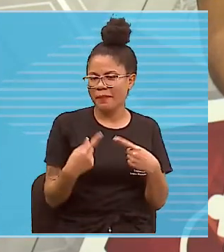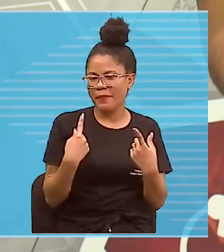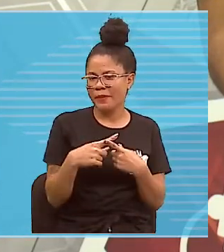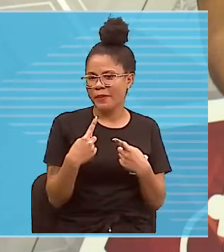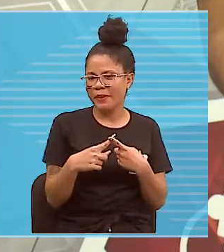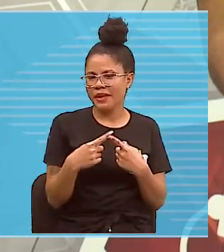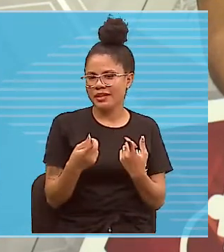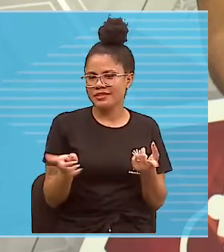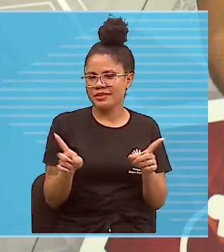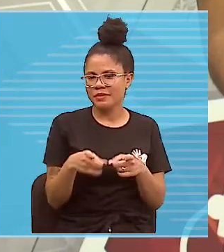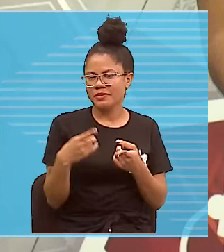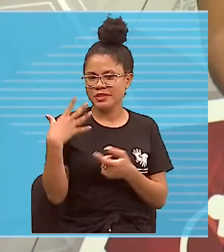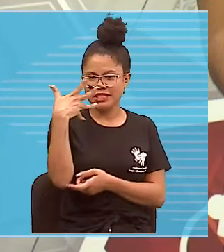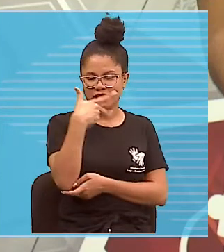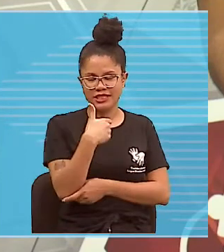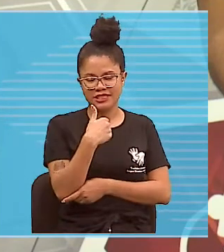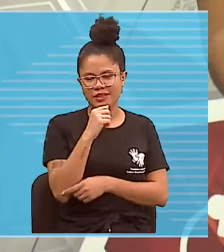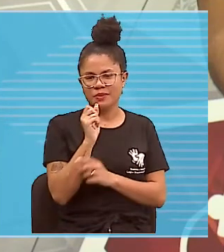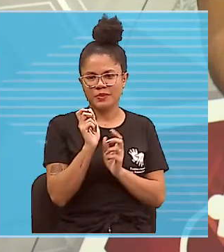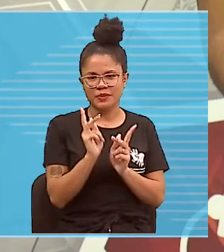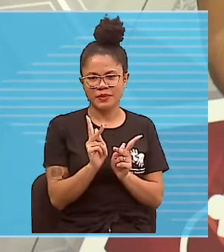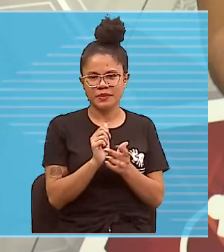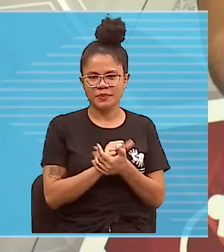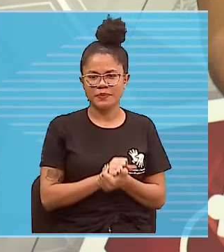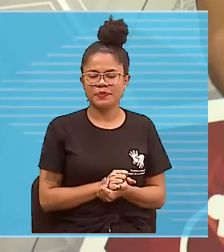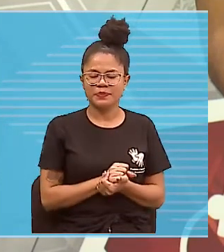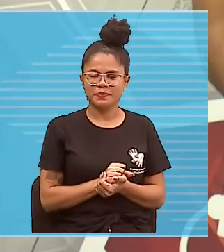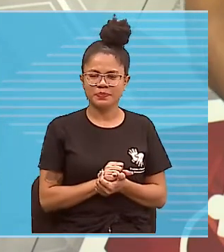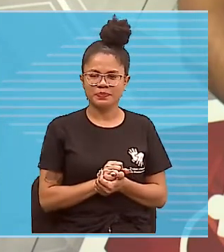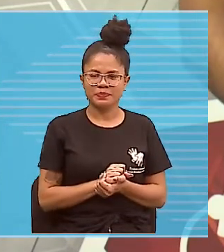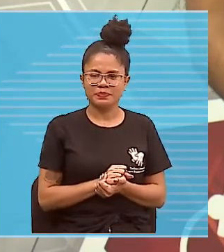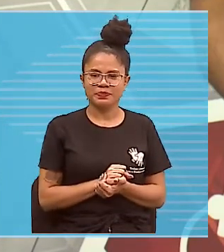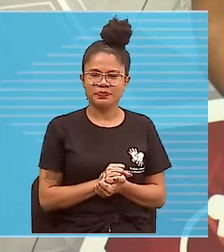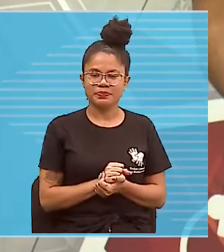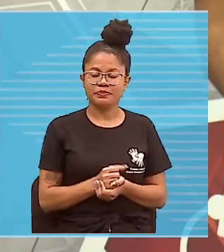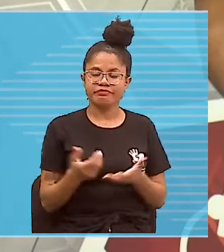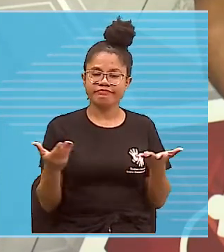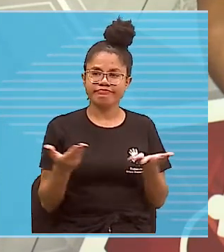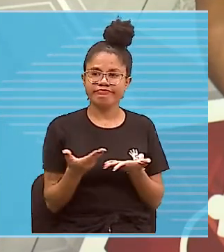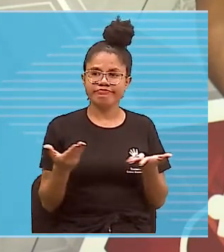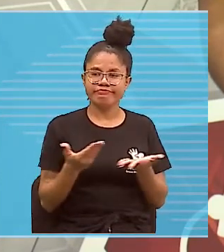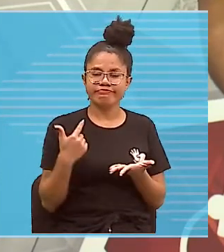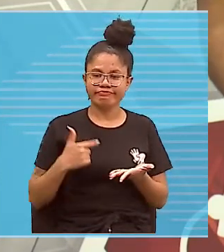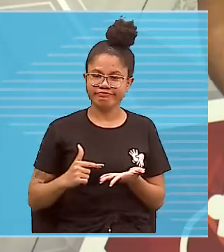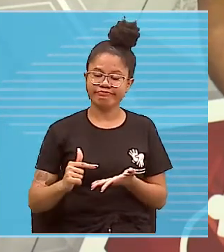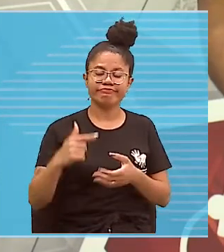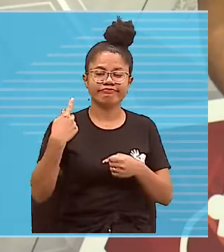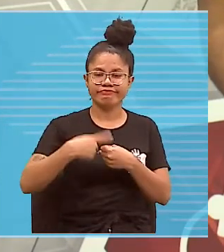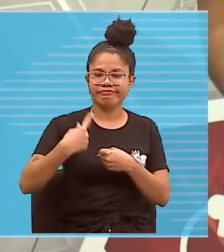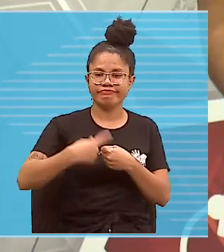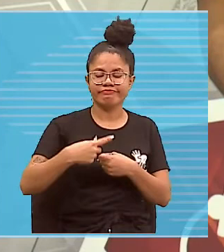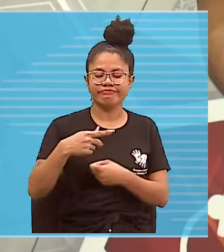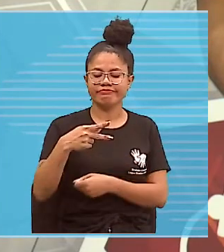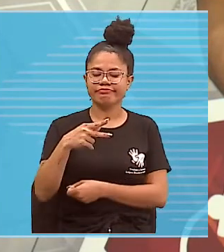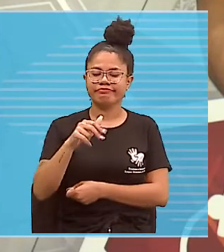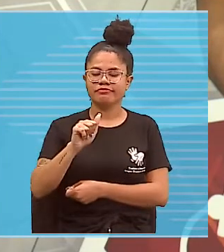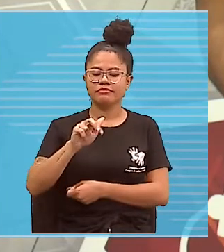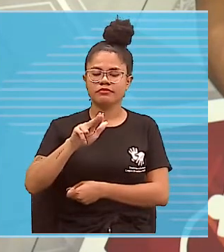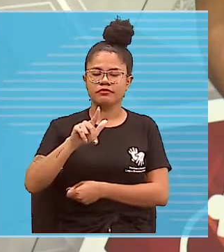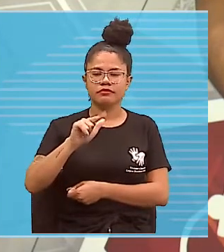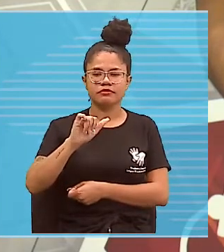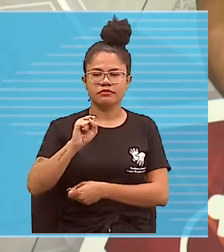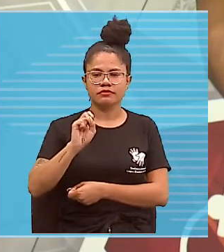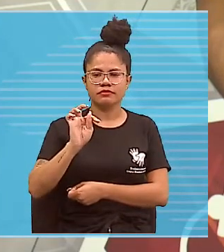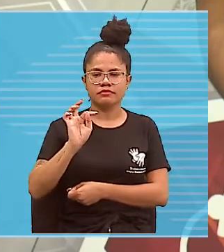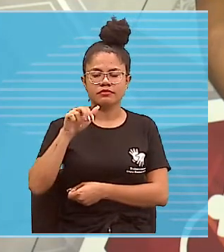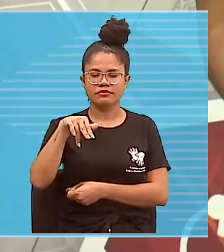essa letra. E que talento, tá bom? E vamos continuar em Paulistana ainda. Tem muitos talentos nessa escola.